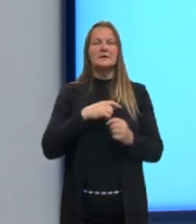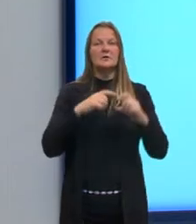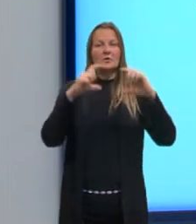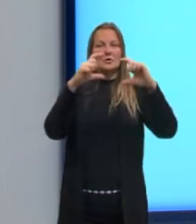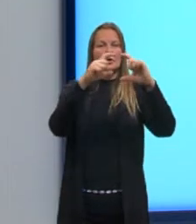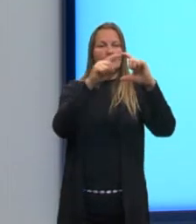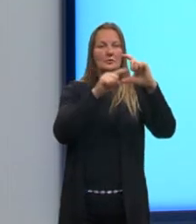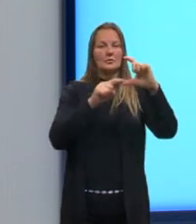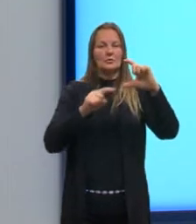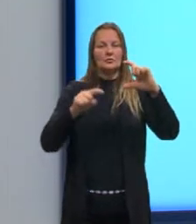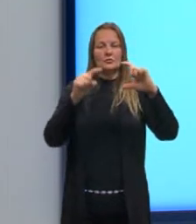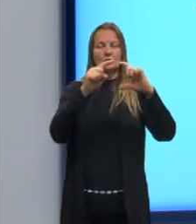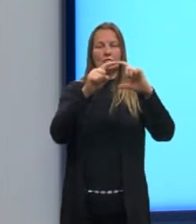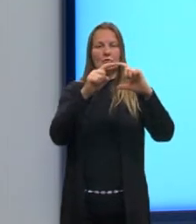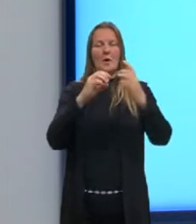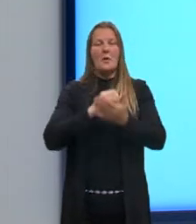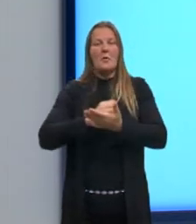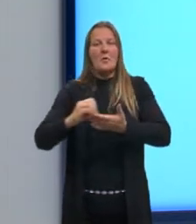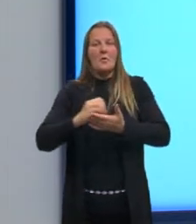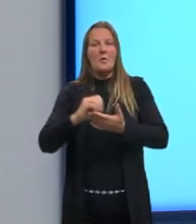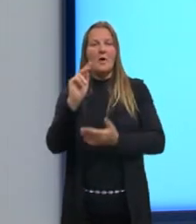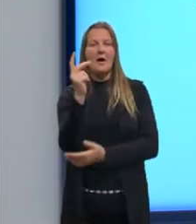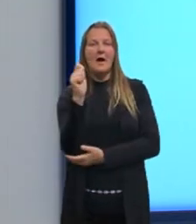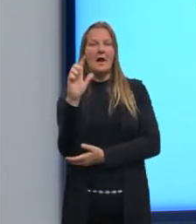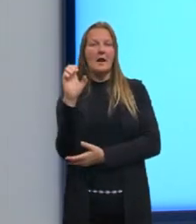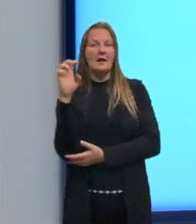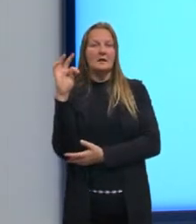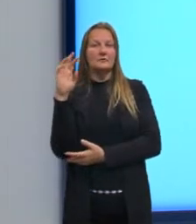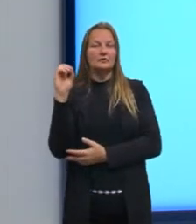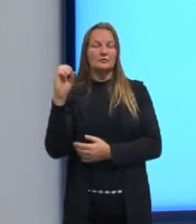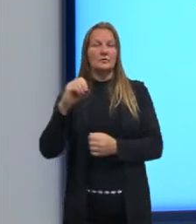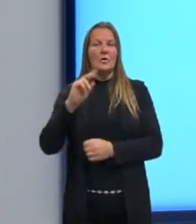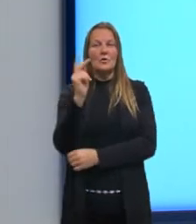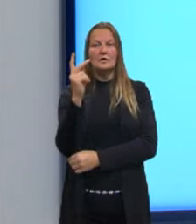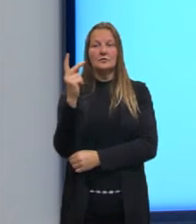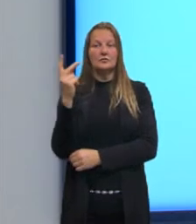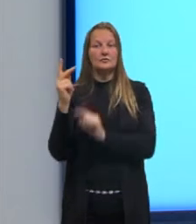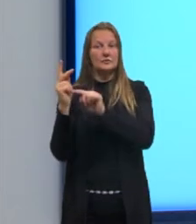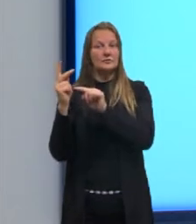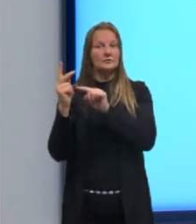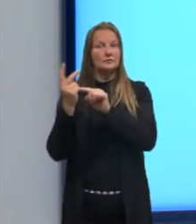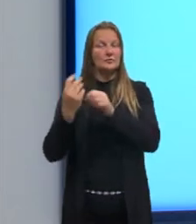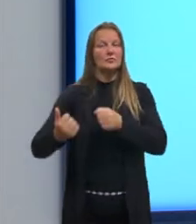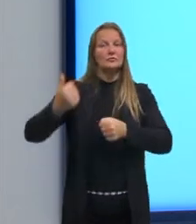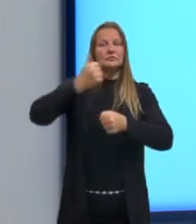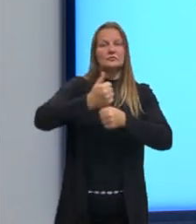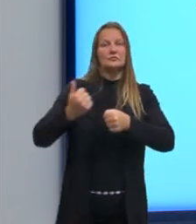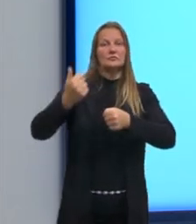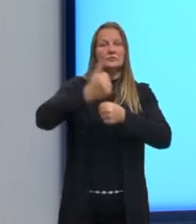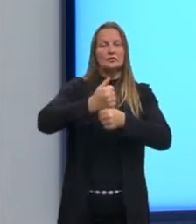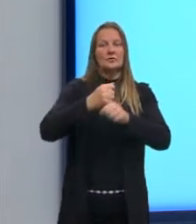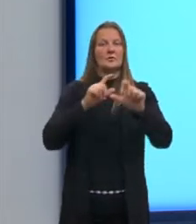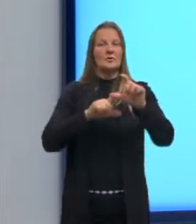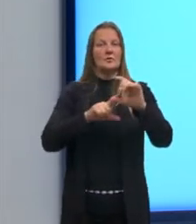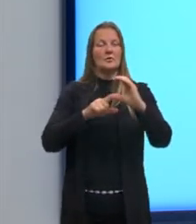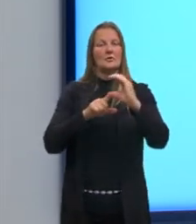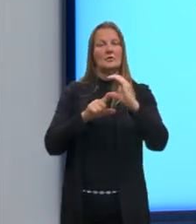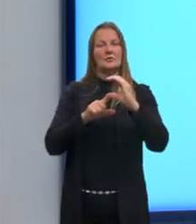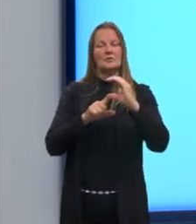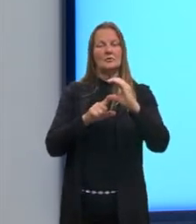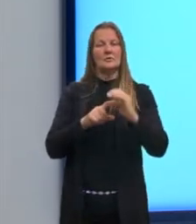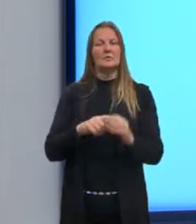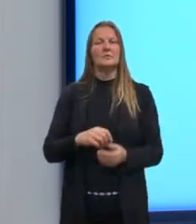e os haletos orgânicos tá em que pelo menos um dos hidrogênios e substituído pelo oleto né pelo radical ou